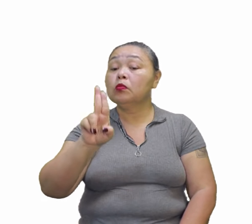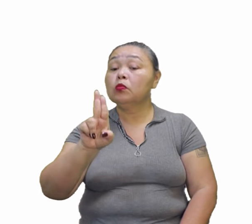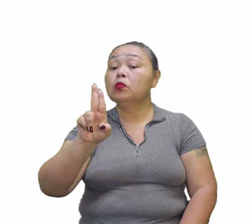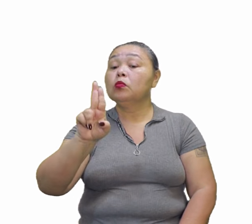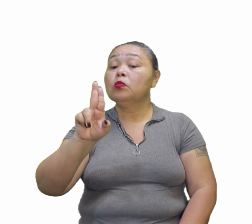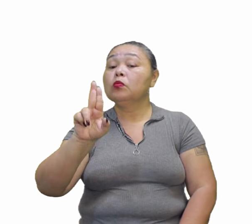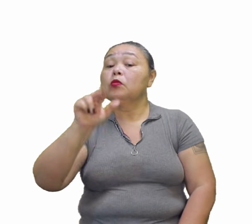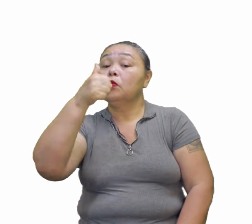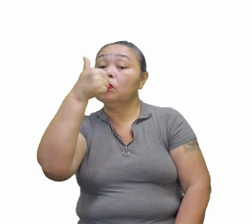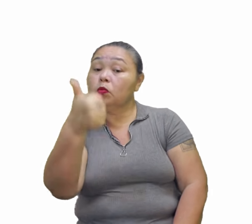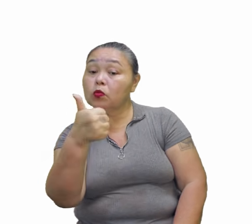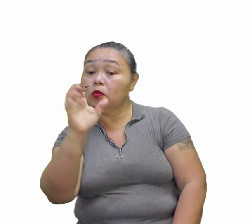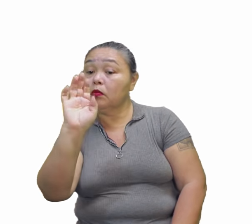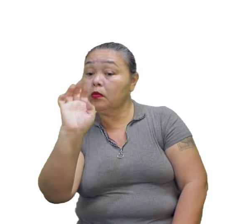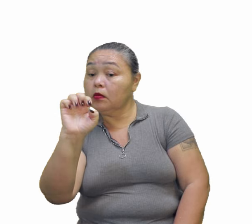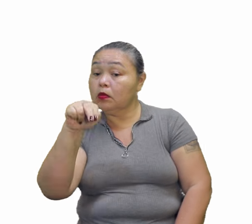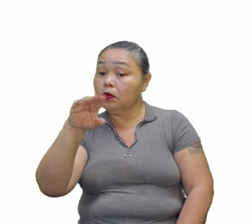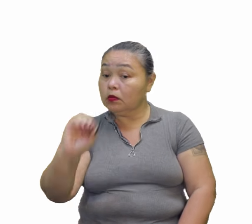ser o